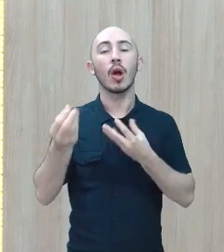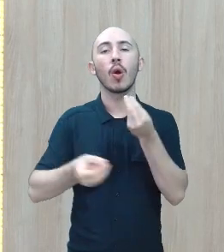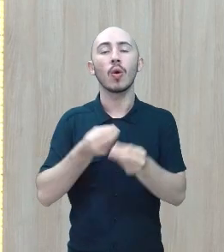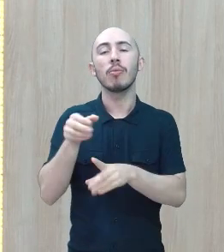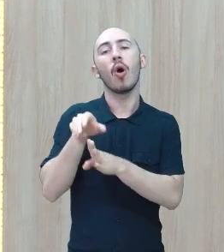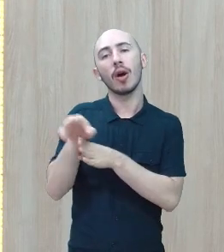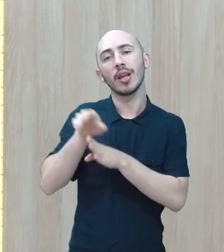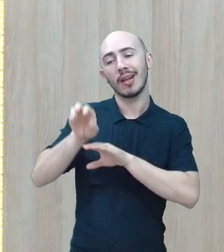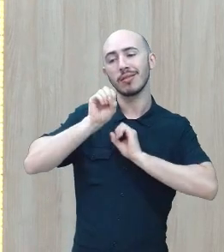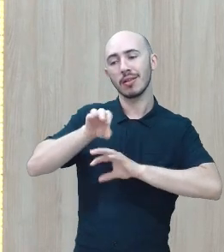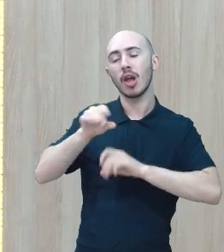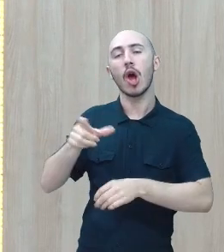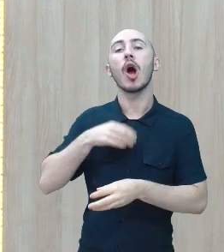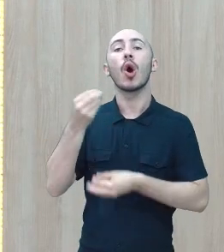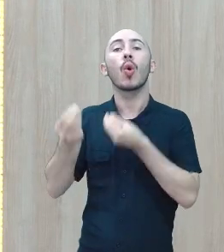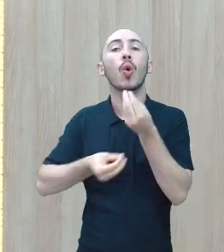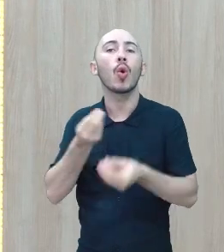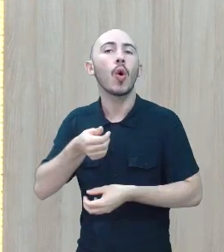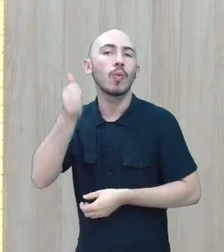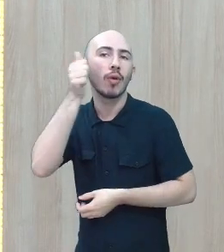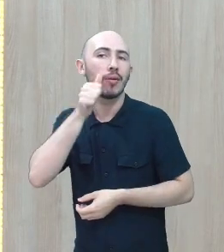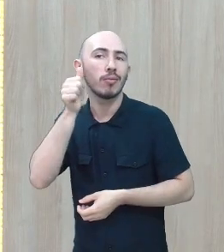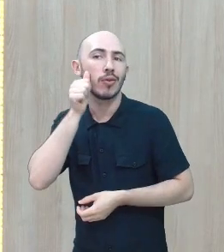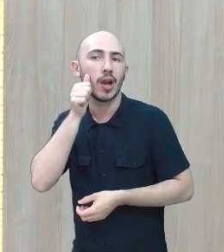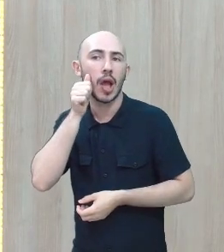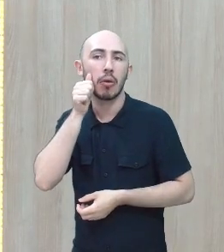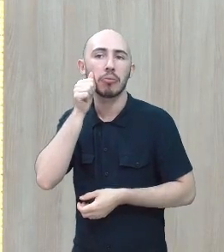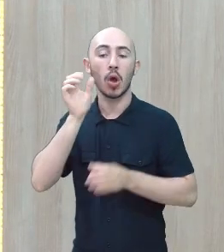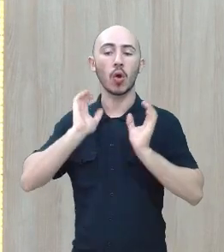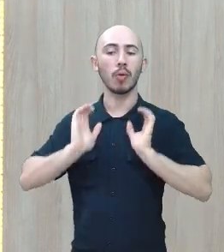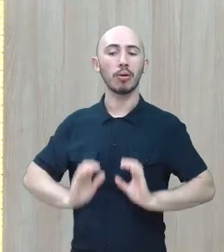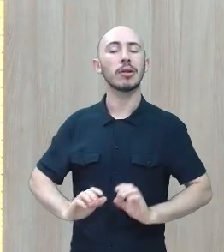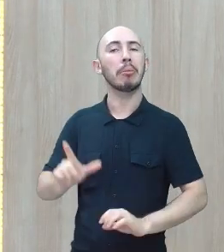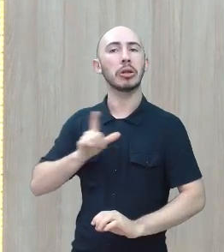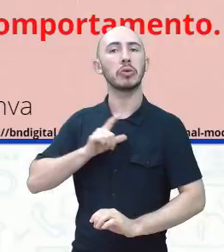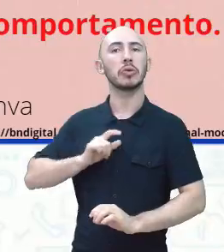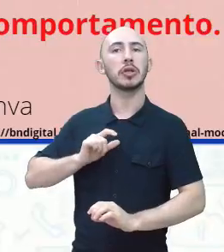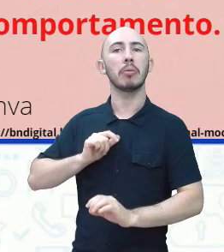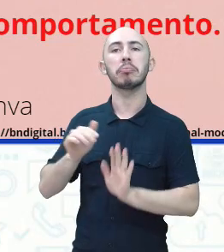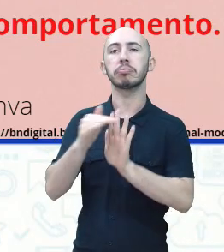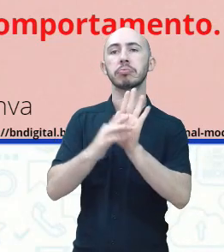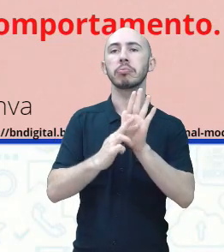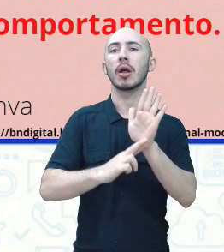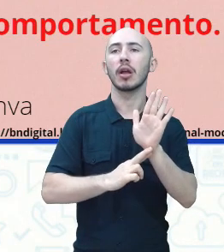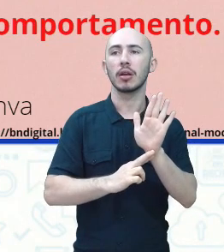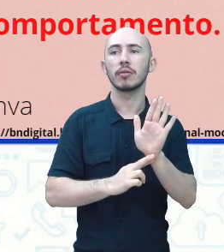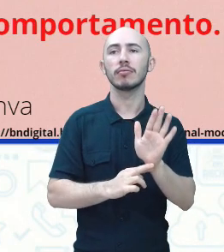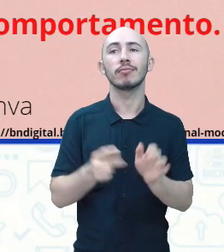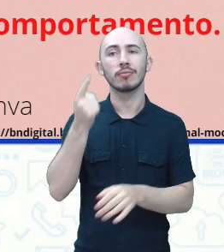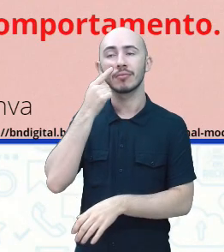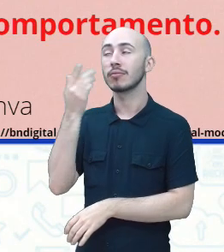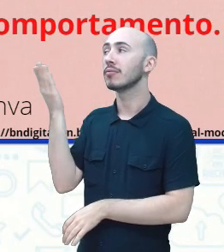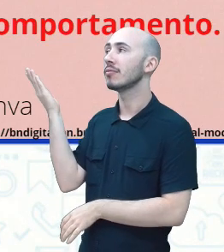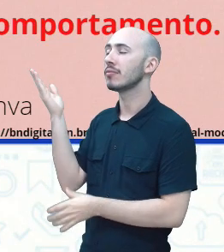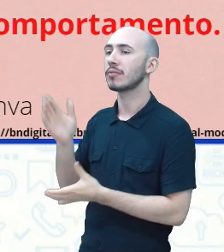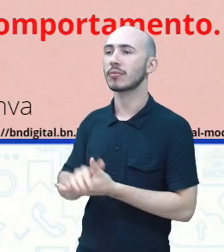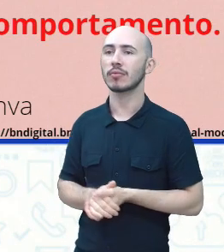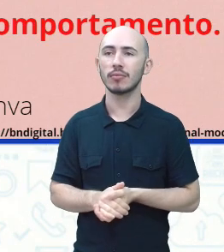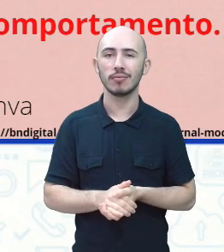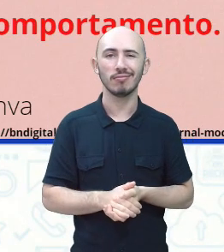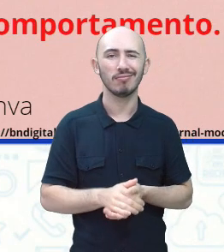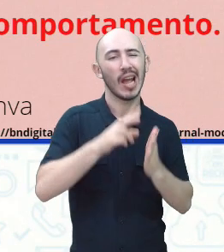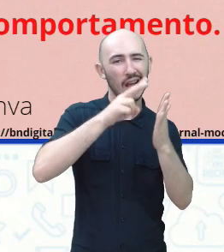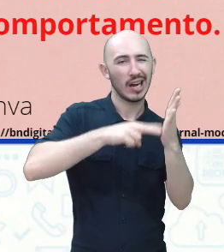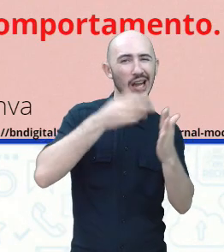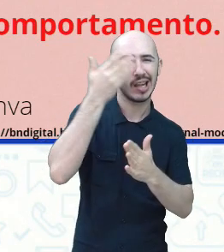as mulheres deveriam se portar naquela época. Então, por exemplo, eu trouxe aqui um trechinho que ele fala assim, tá ruim de ler, mas aí